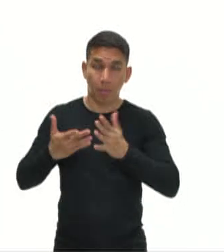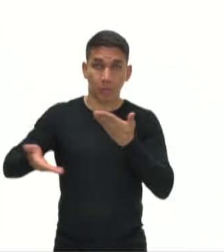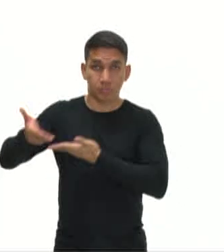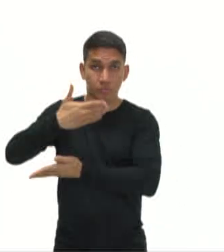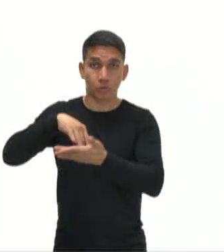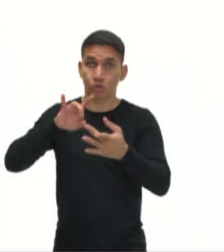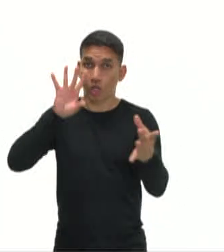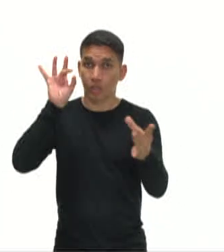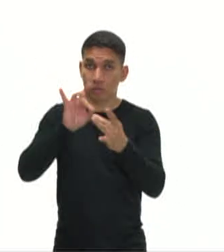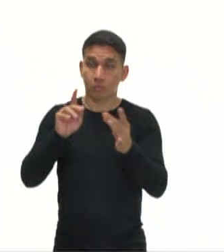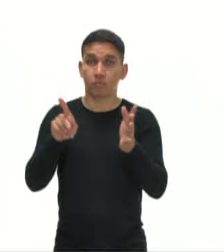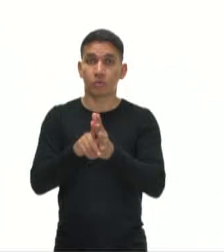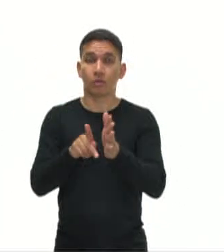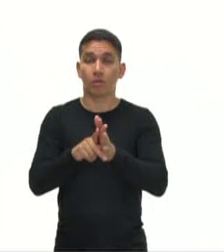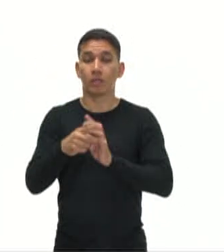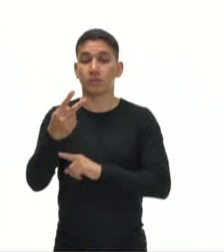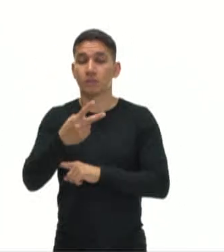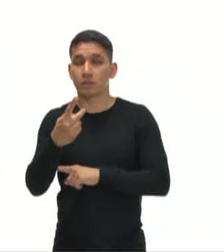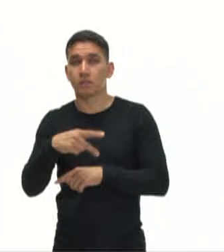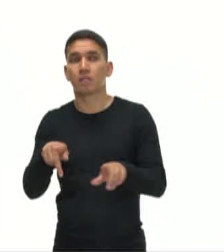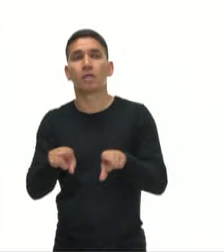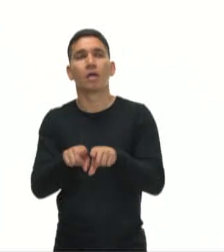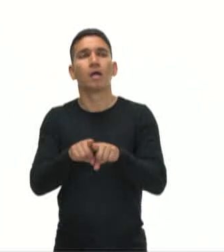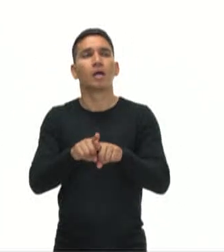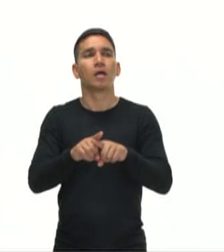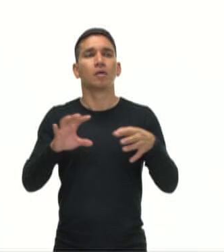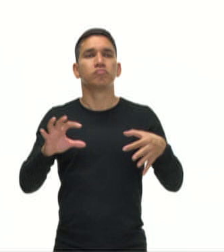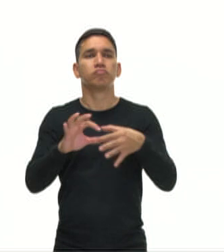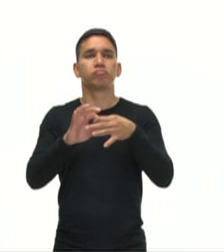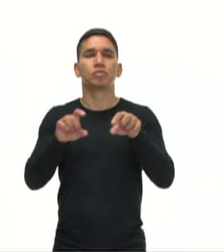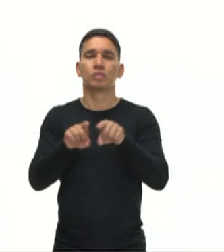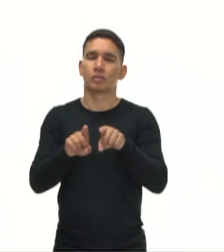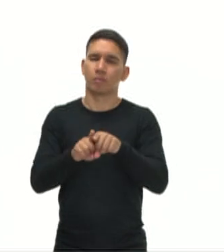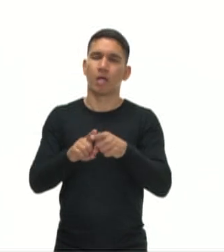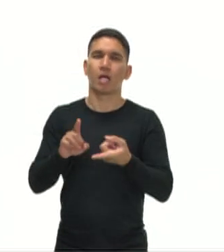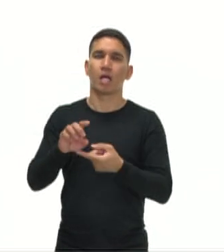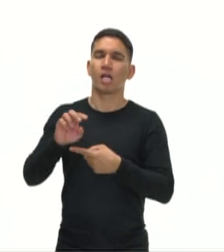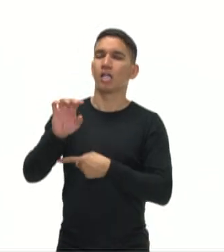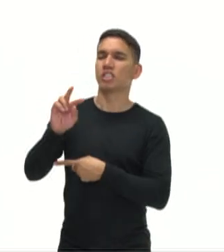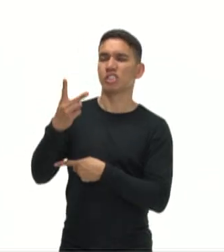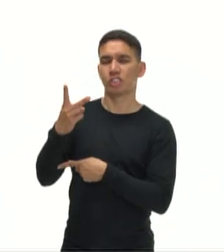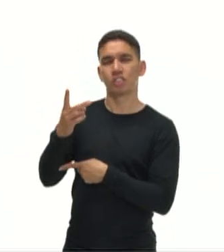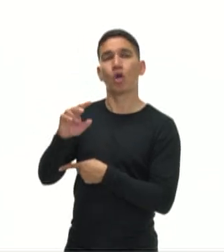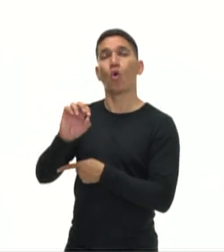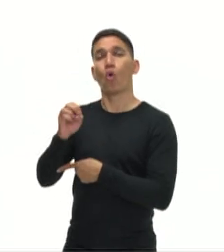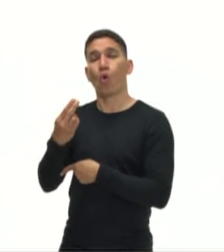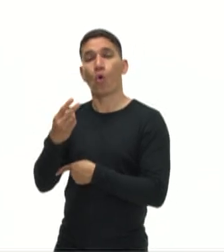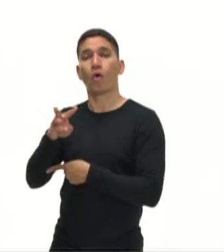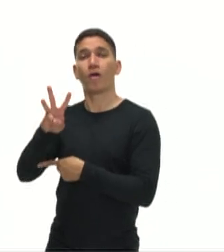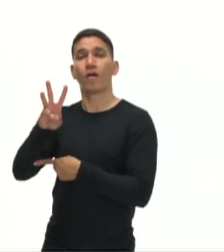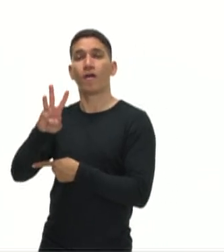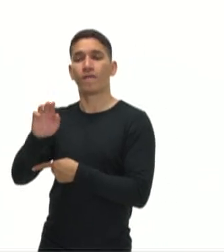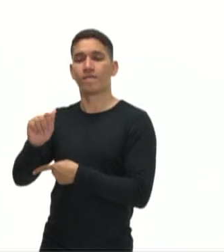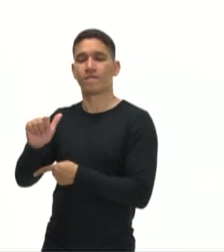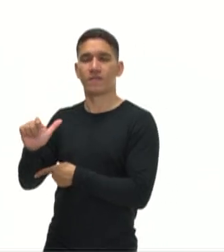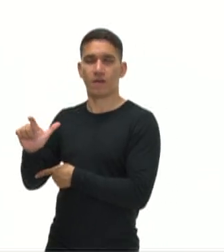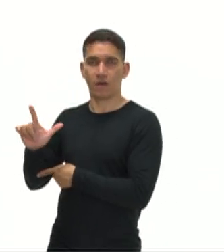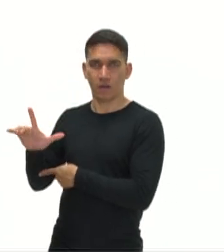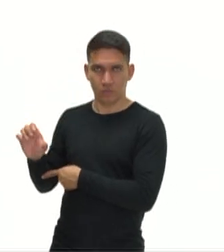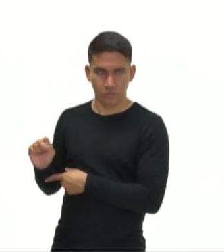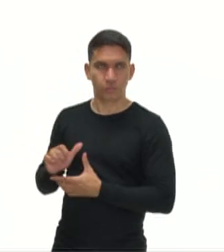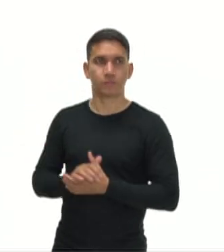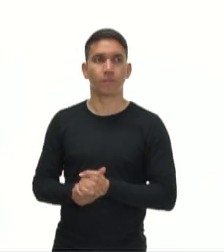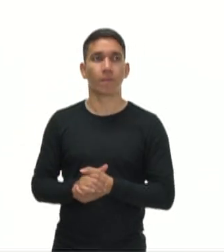de ligações secundárias, ponte de hidrogênio ou van der Waals. Professor, e os polímeros reticulados? Possui